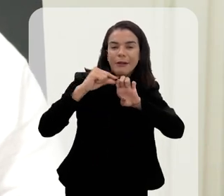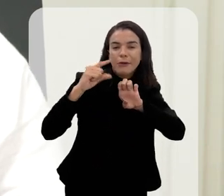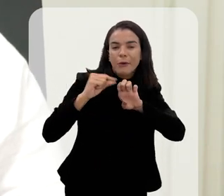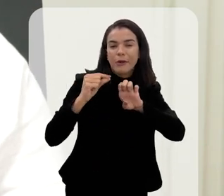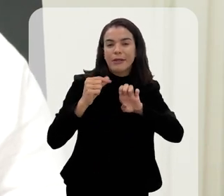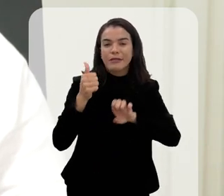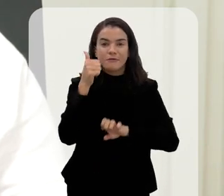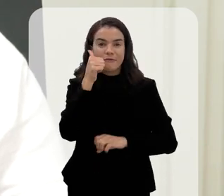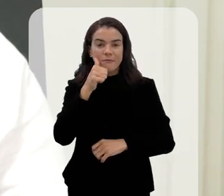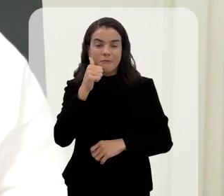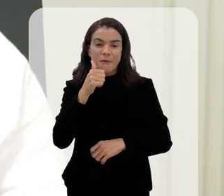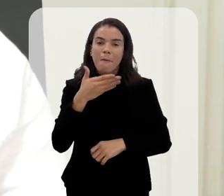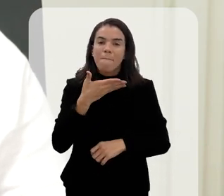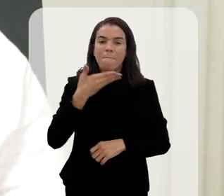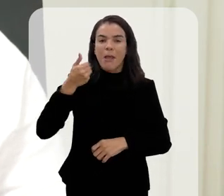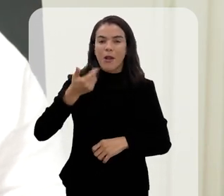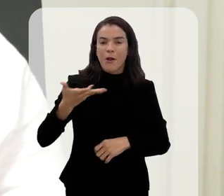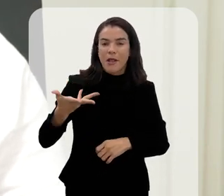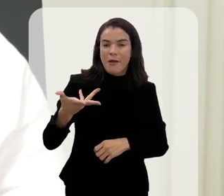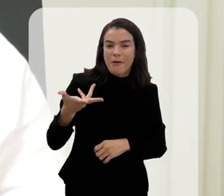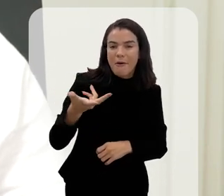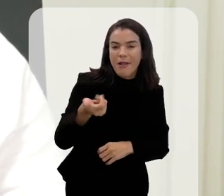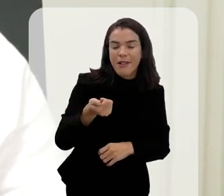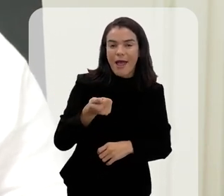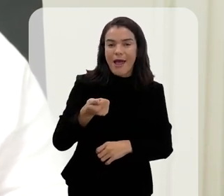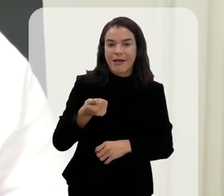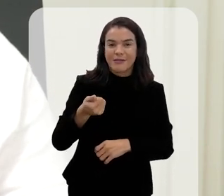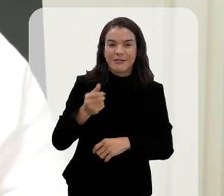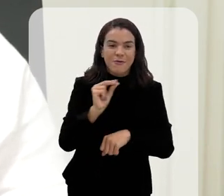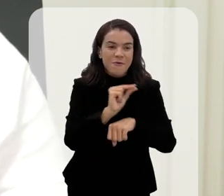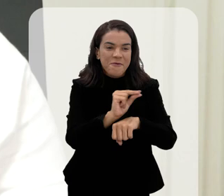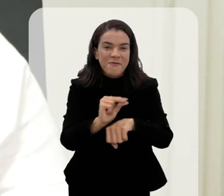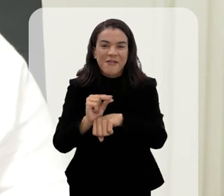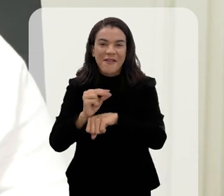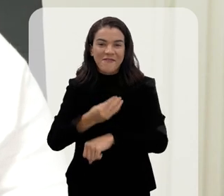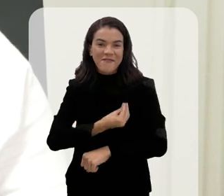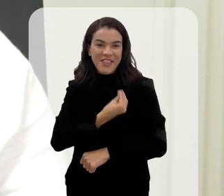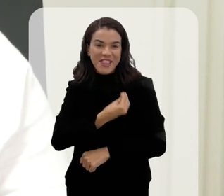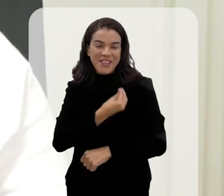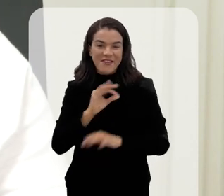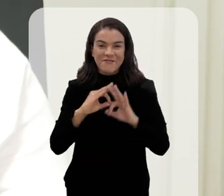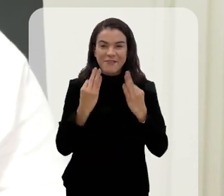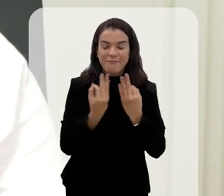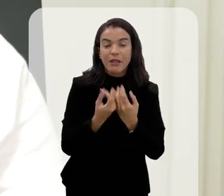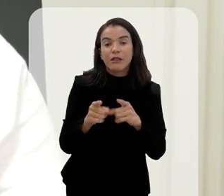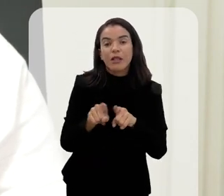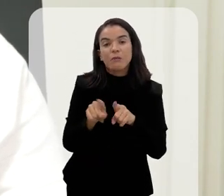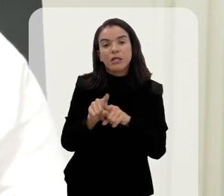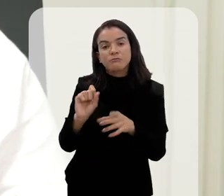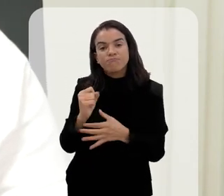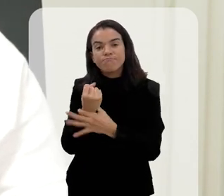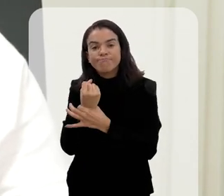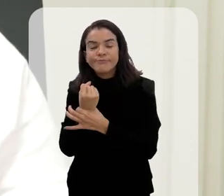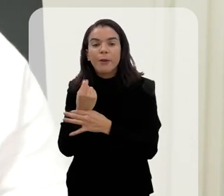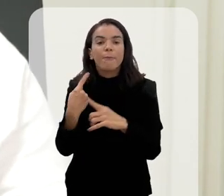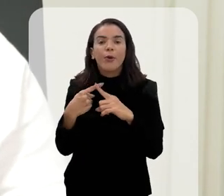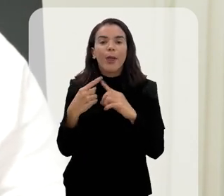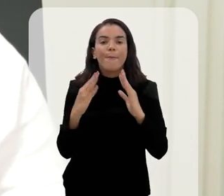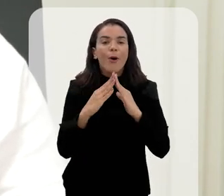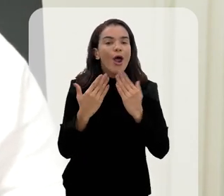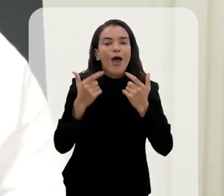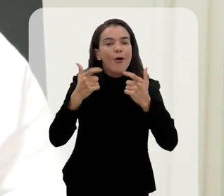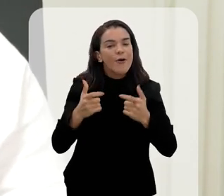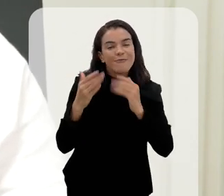empreendedorismo feminino, a melhoria da qualidade de vida da sua família, a segurança, porque muitas delas